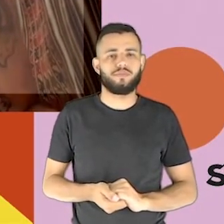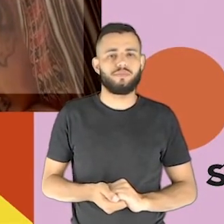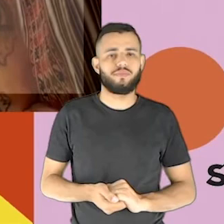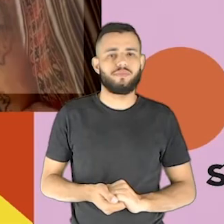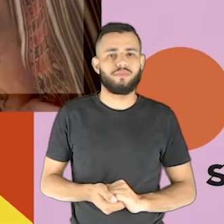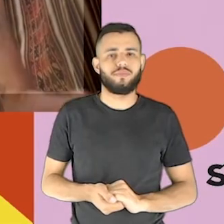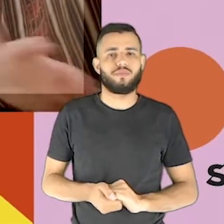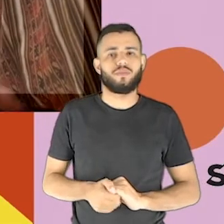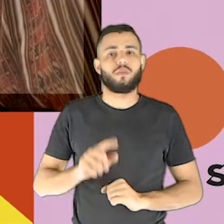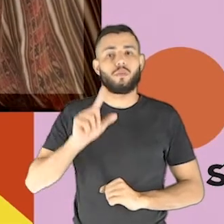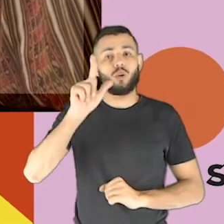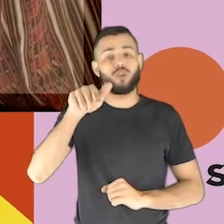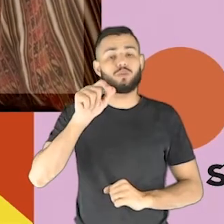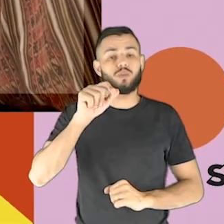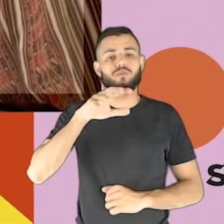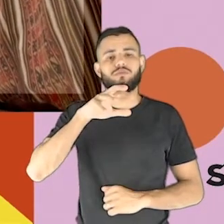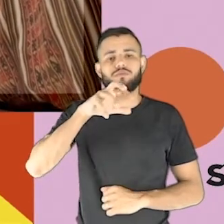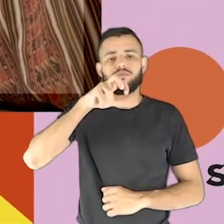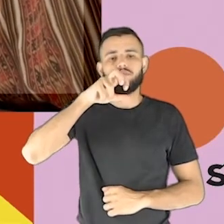A próxima inspiração.